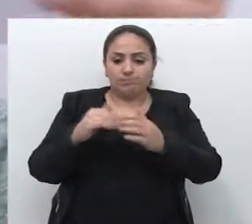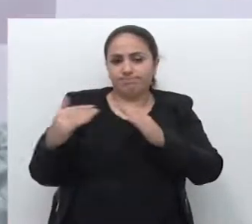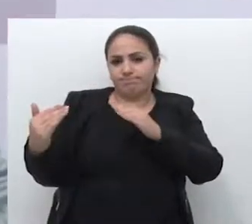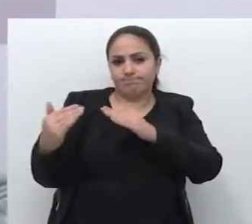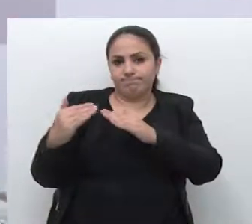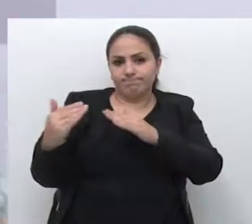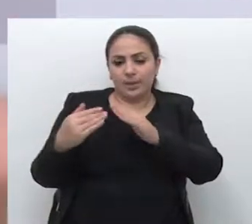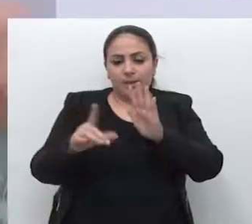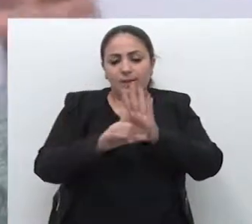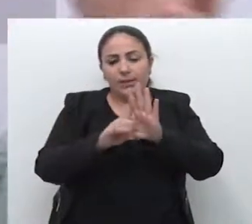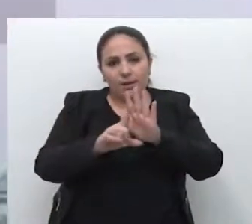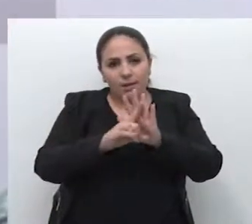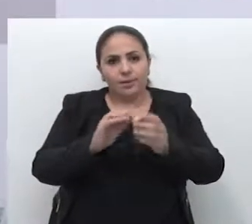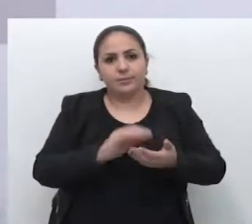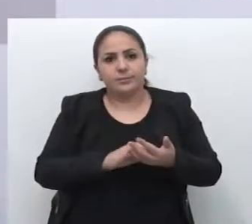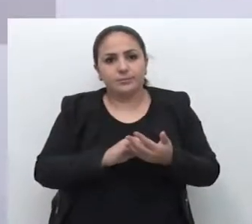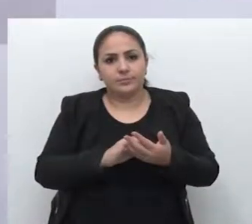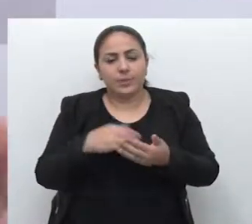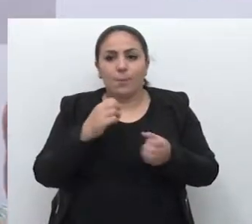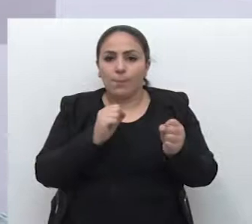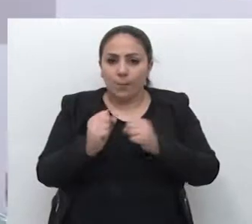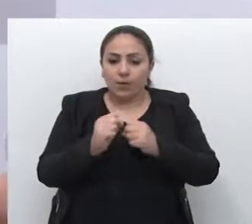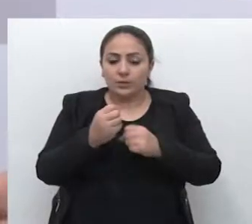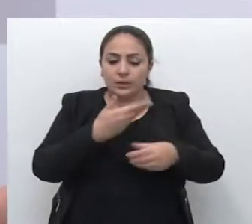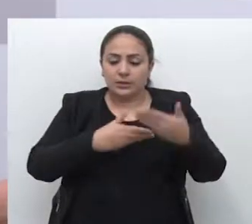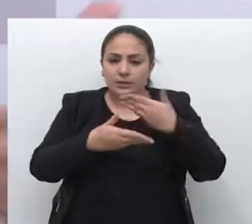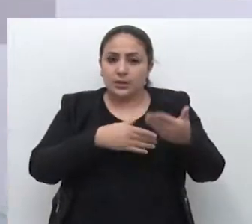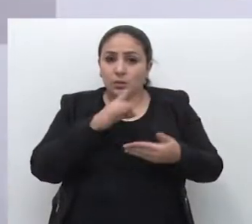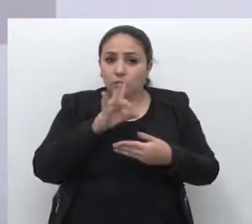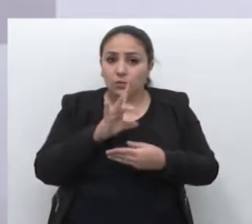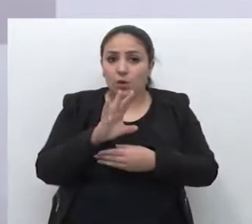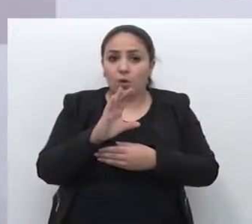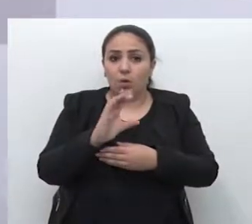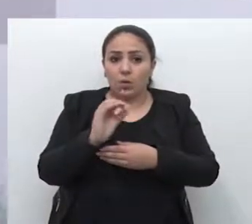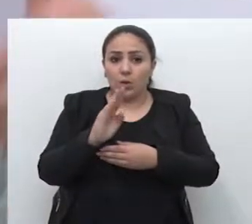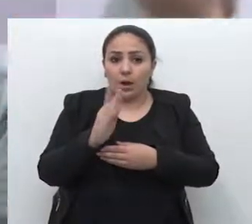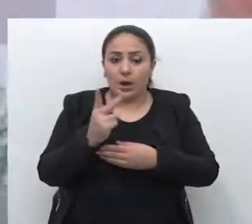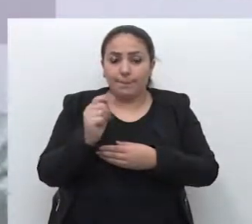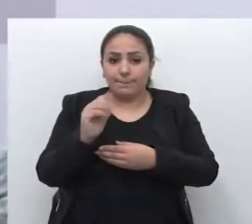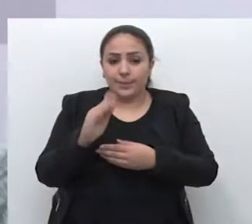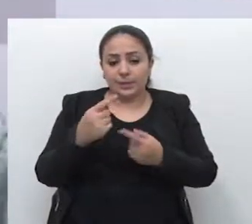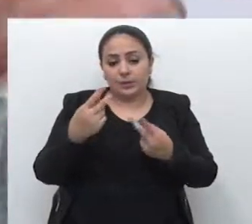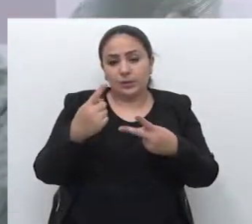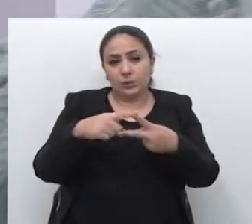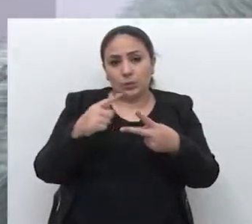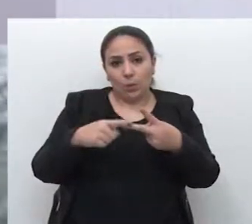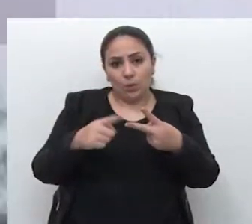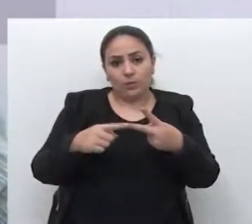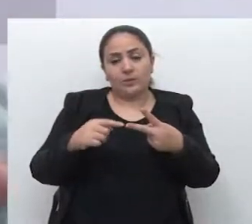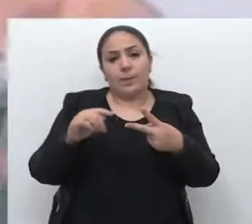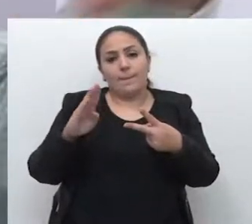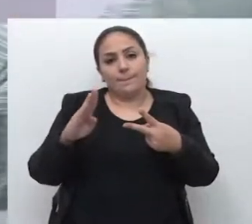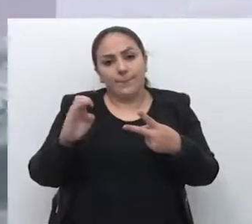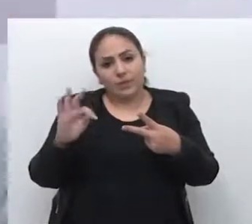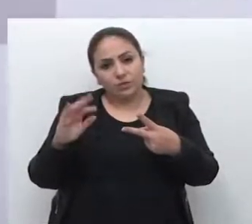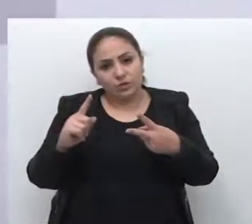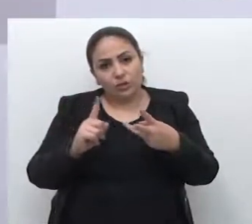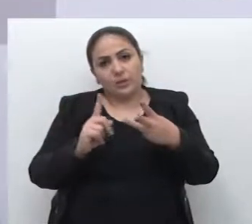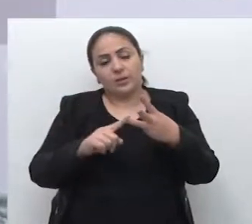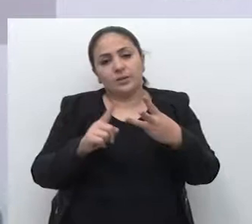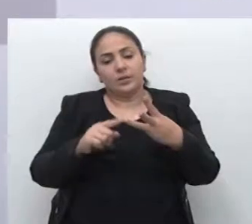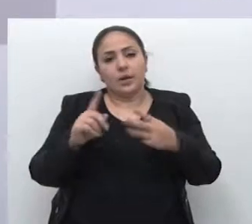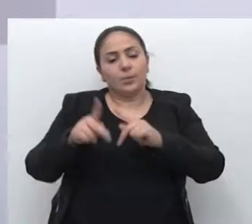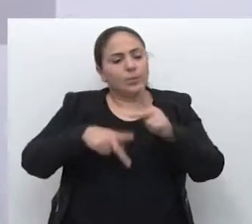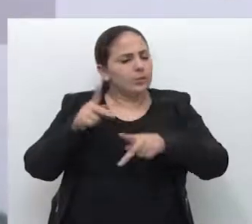a legislação, com a vigilância sanitária, né, que possa atender não só a Coab 2, como a Berthier, como o loteamento Pampa e toda aquela